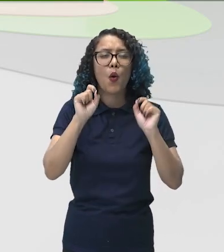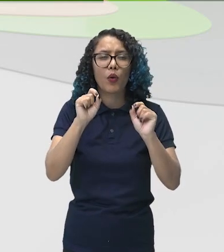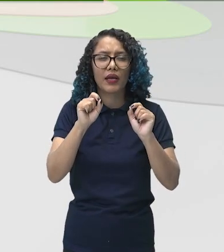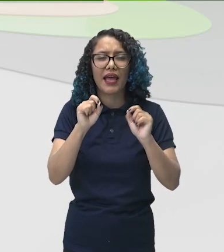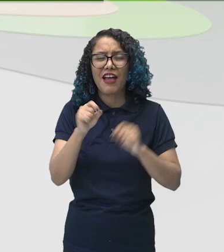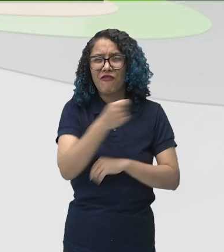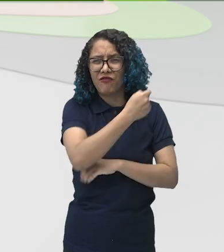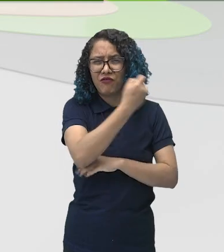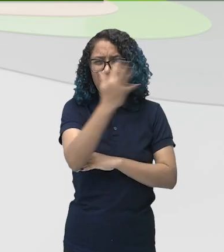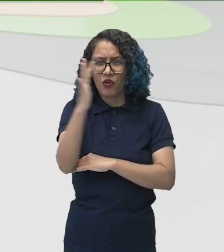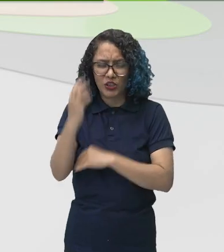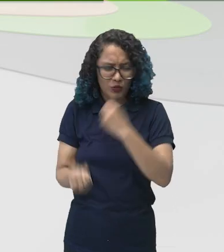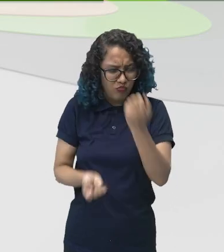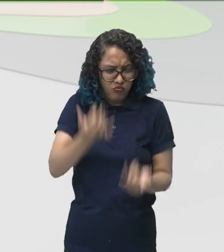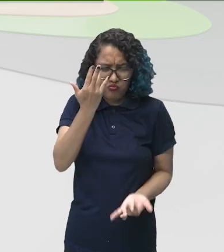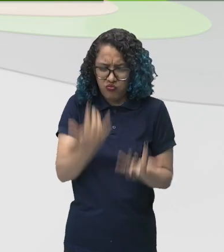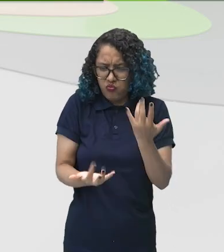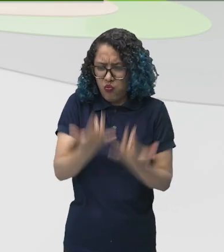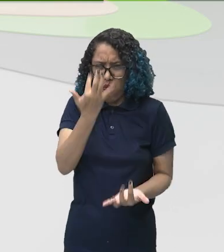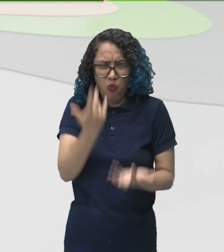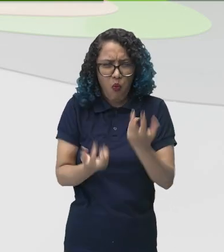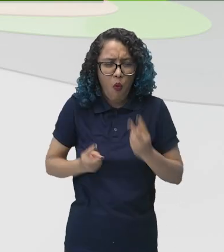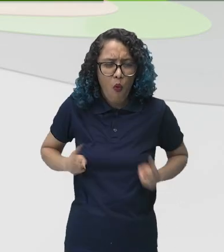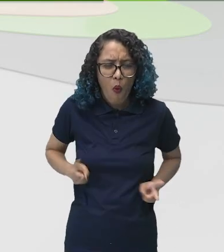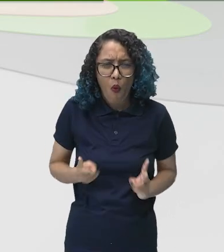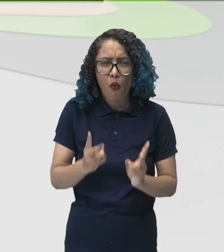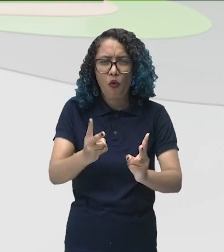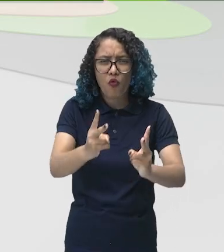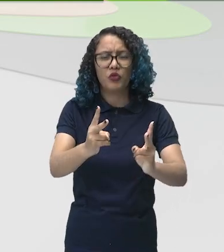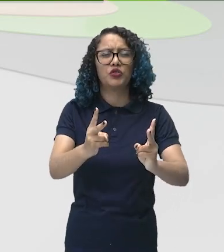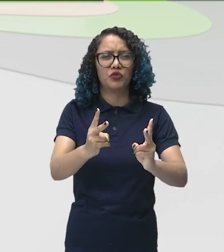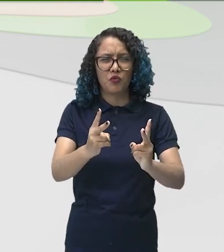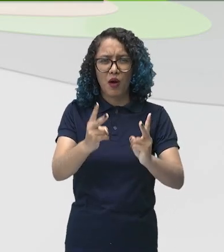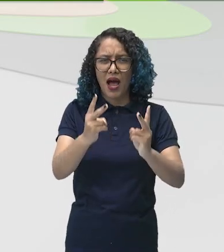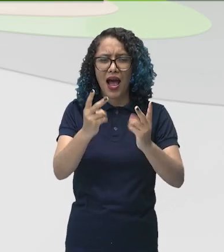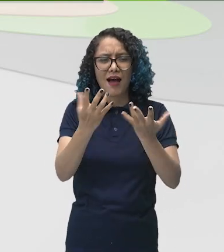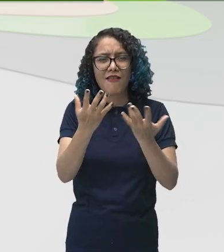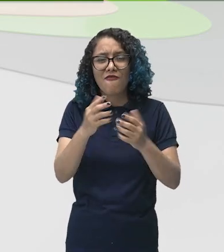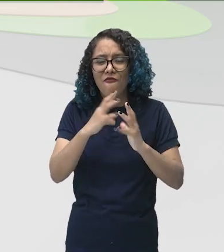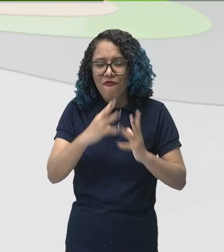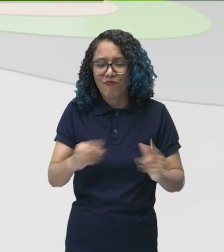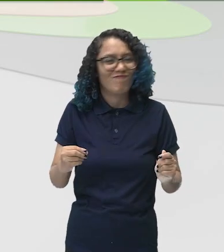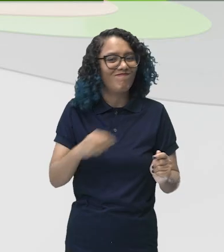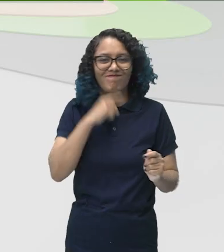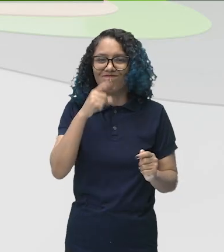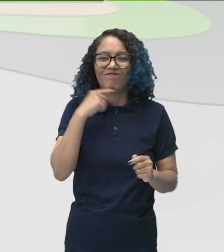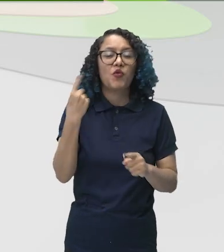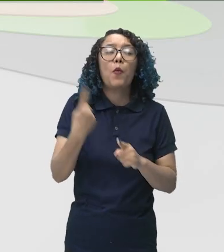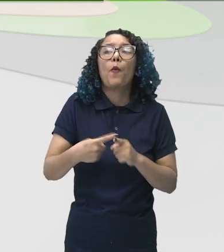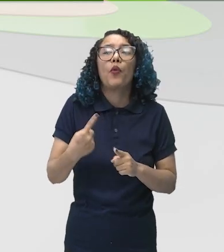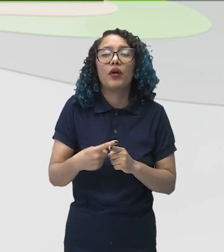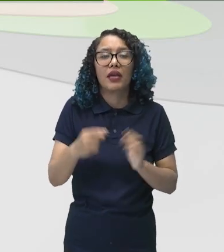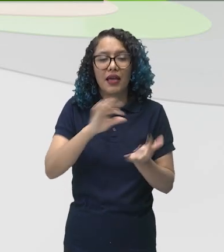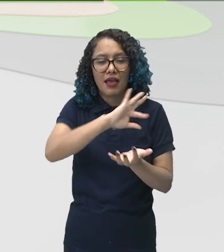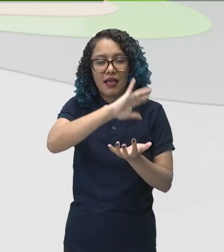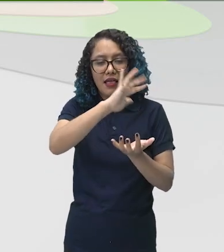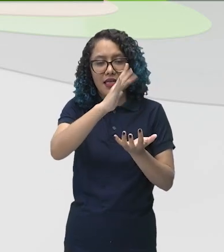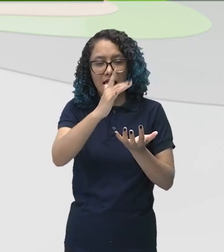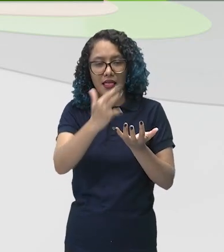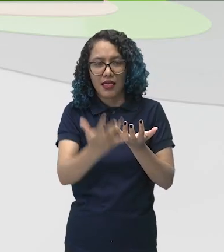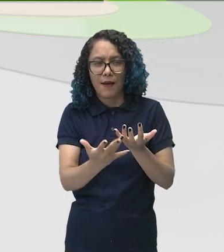incêndios florestais jamais seriam apagados. Por quê? Porque a nossa atmosfera seria altamente, né,